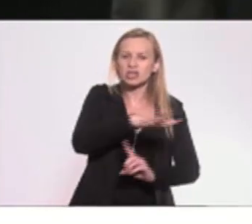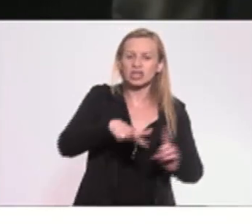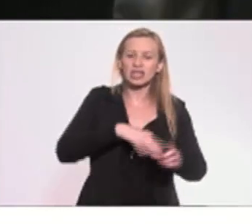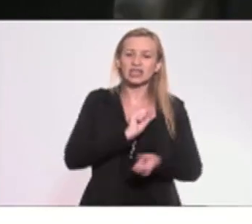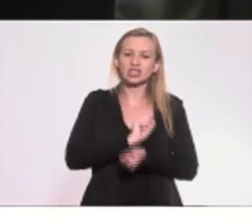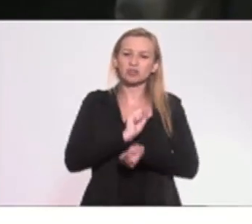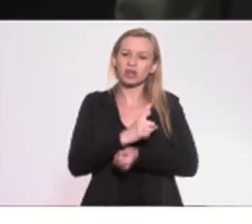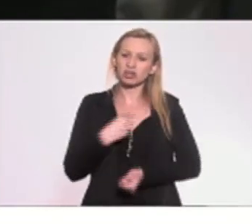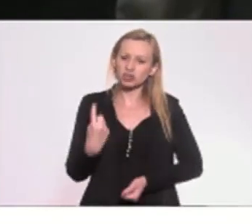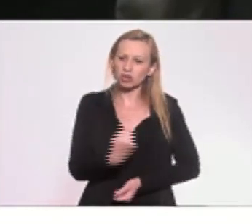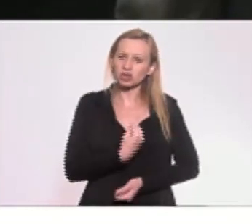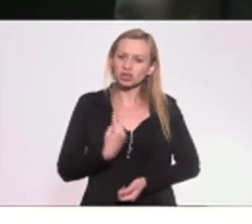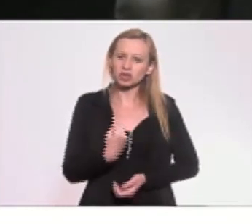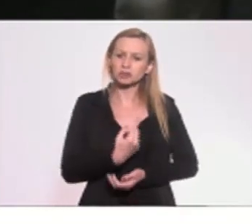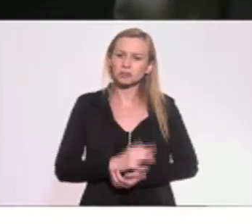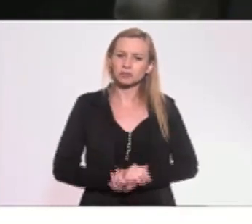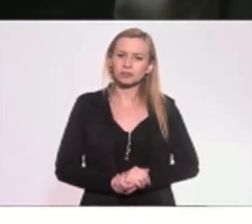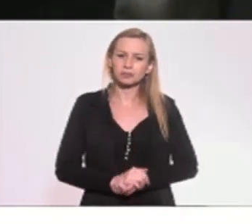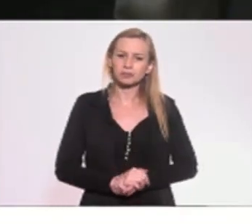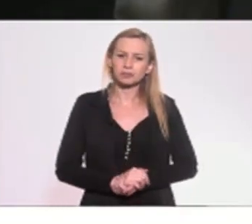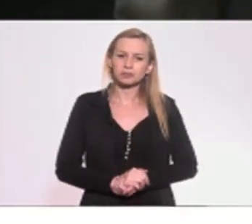espera de nós.